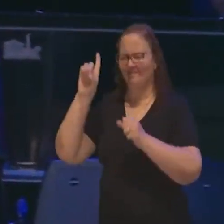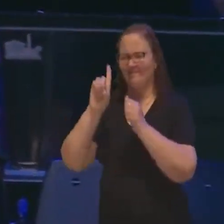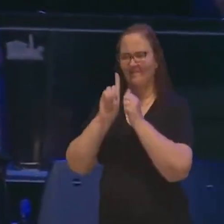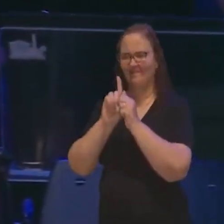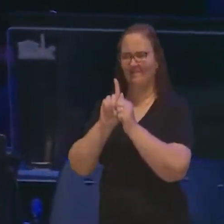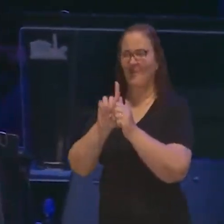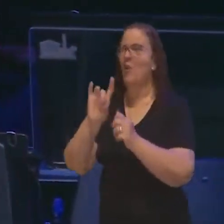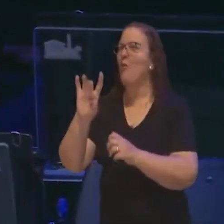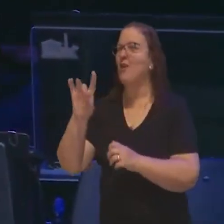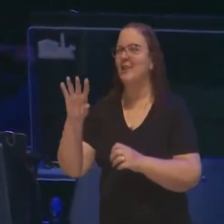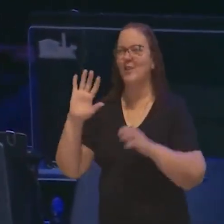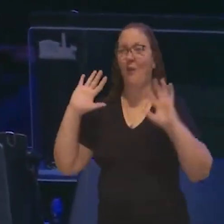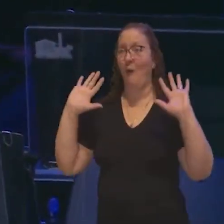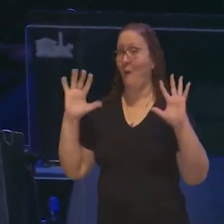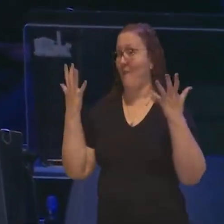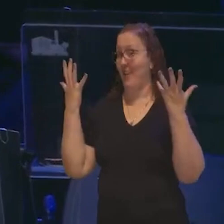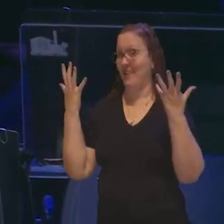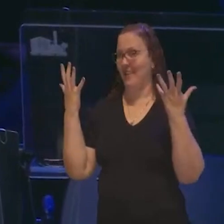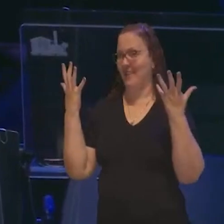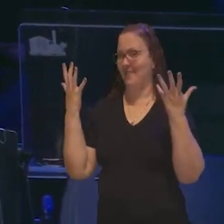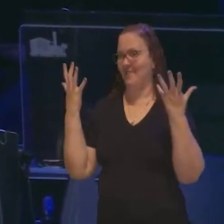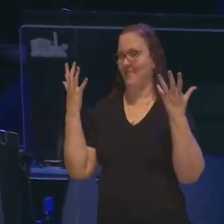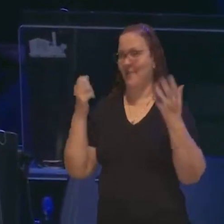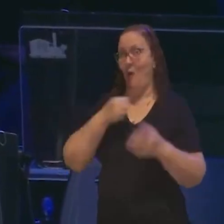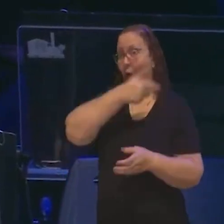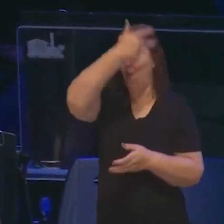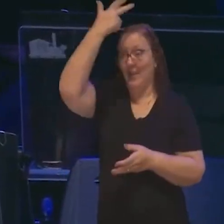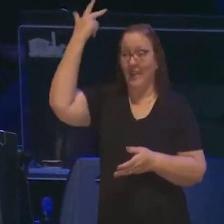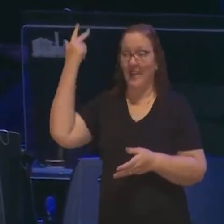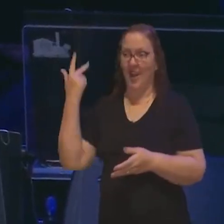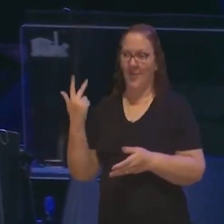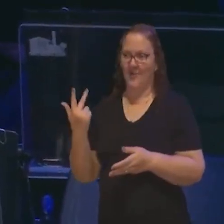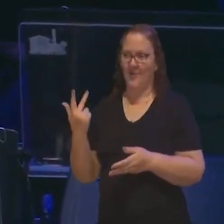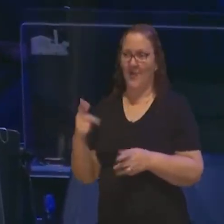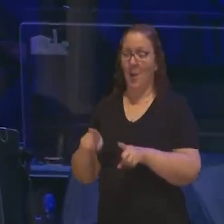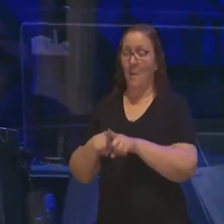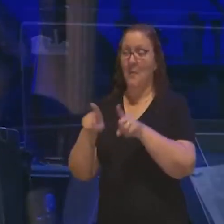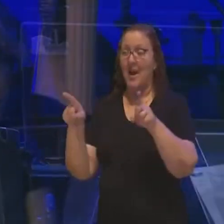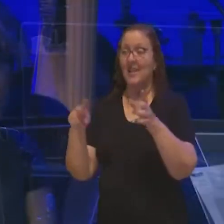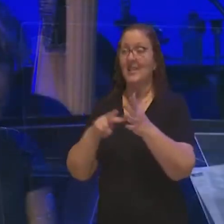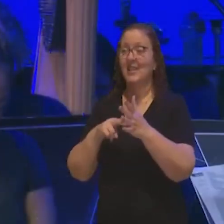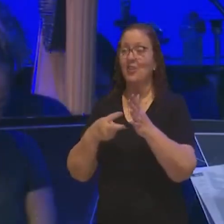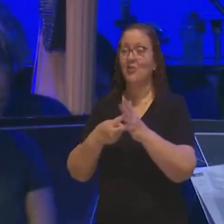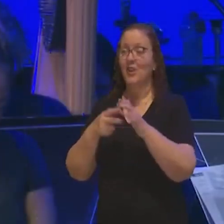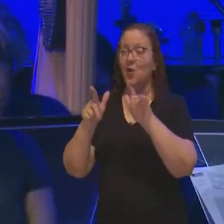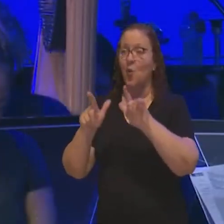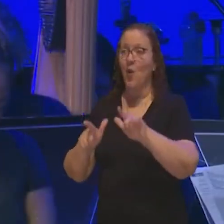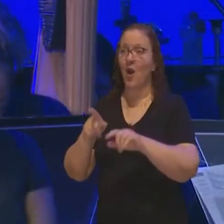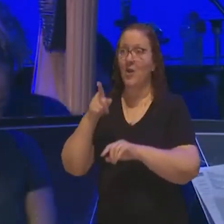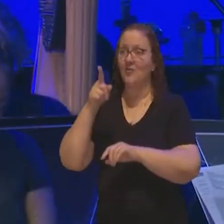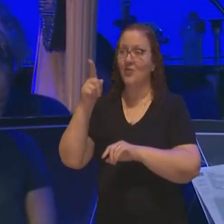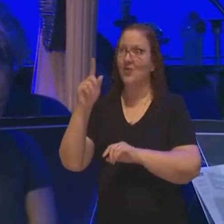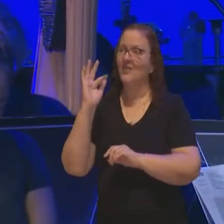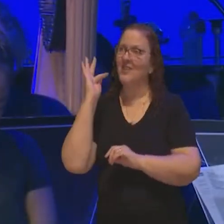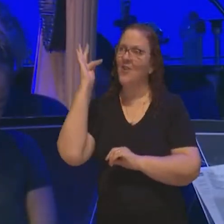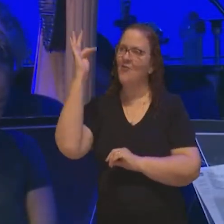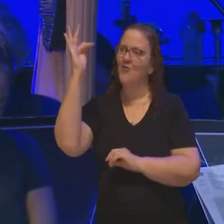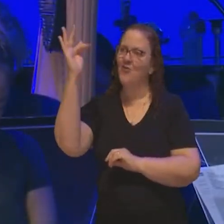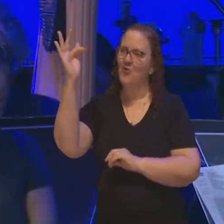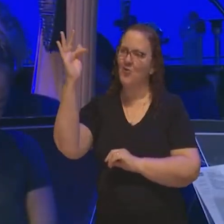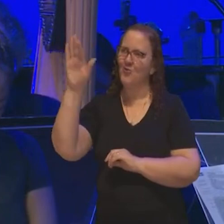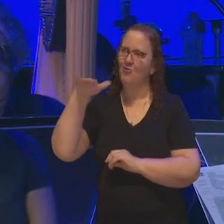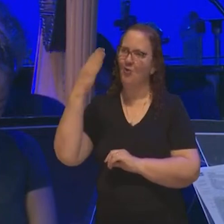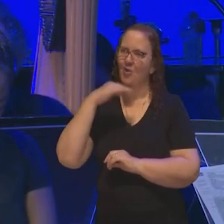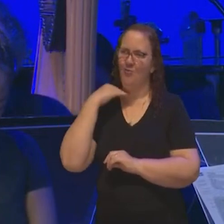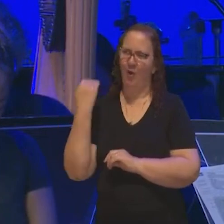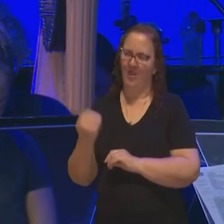de um Natal, diz respeito aonde você passará a sua eternidade. Eu não sei da sua vida aqui,